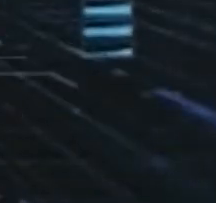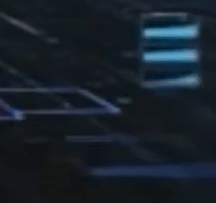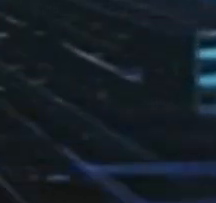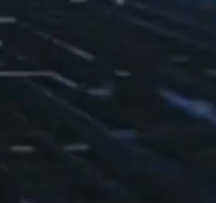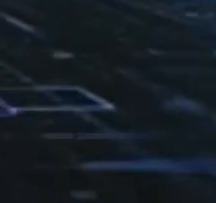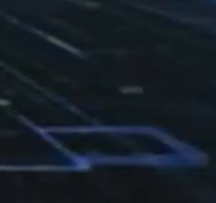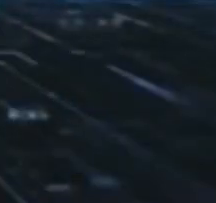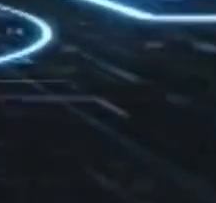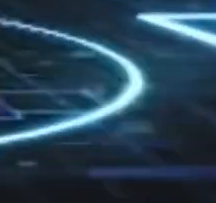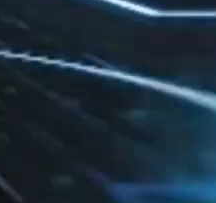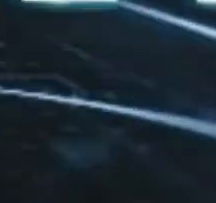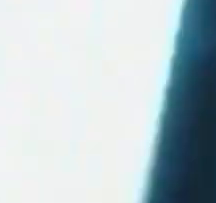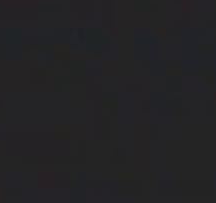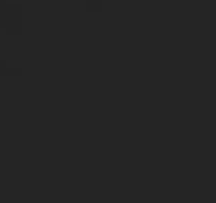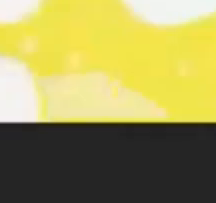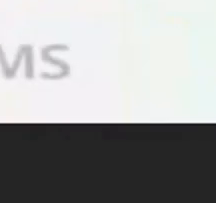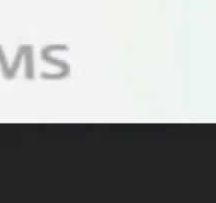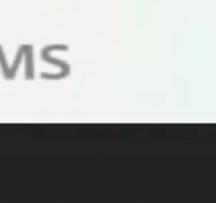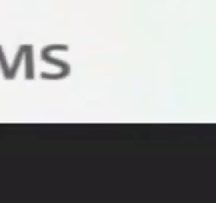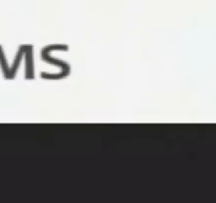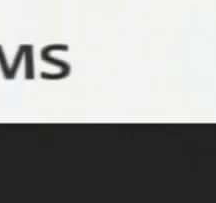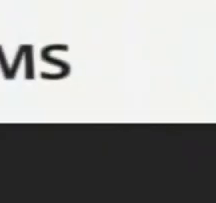bola rolando